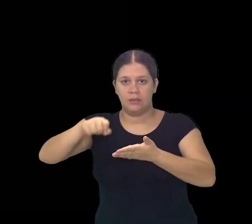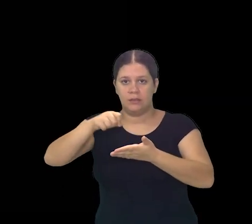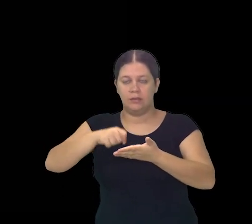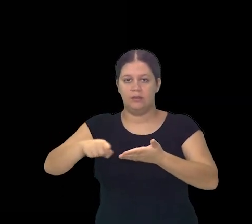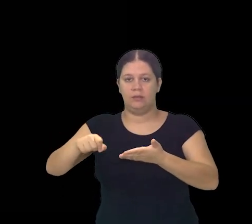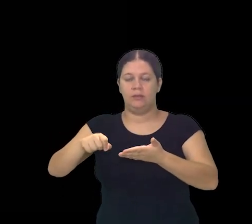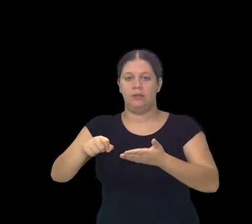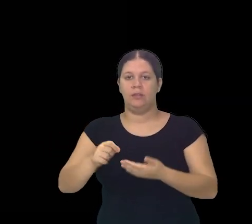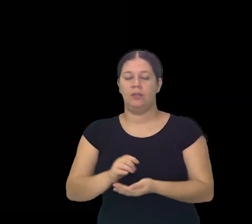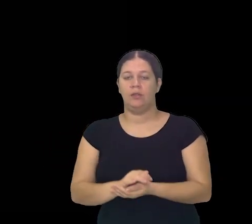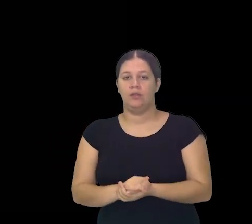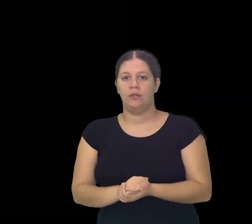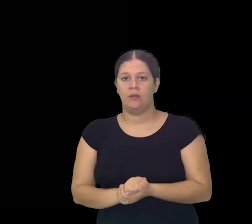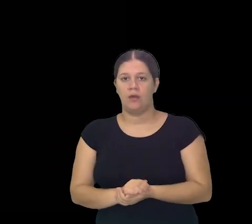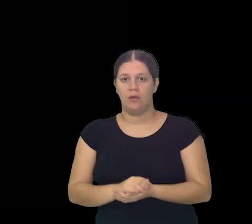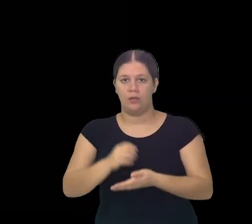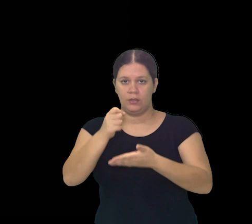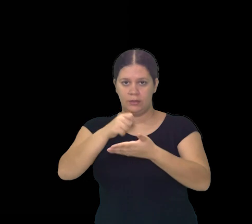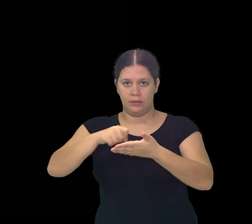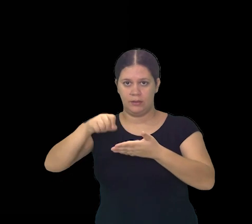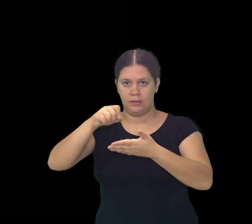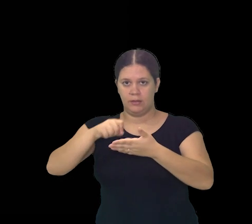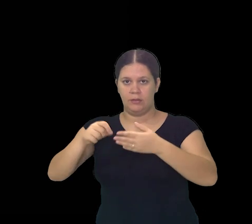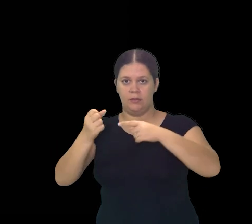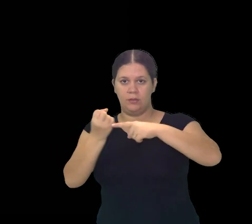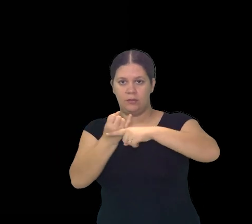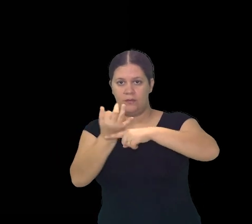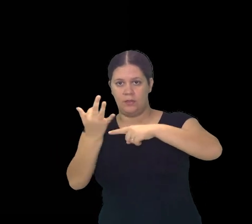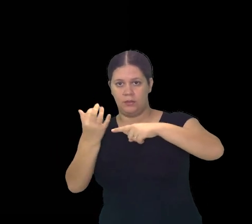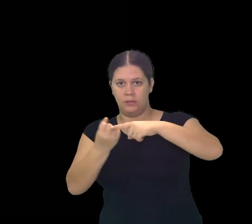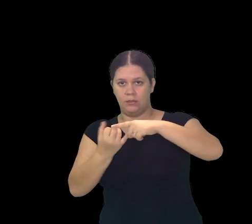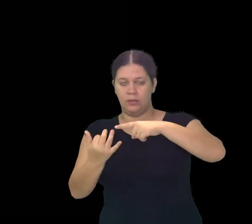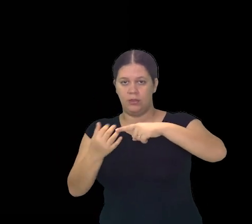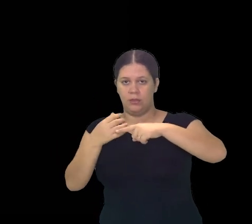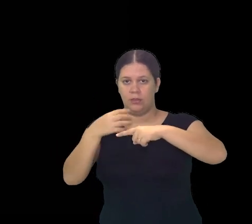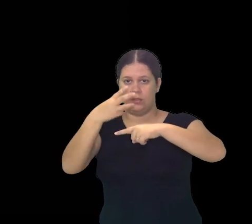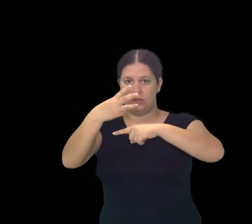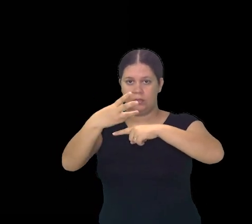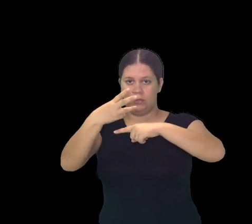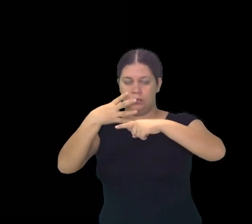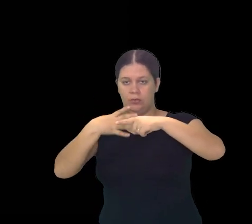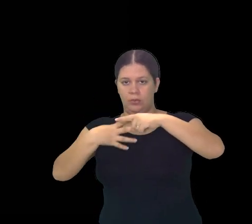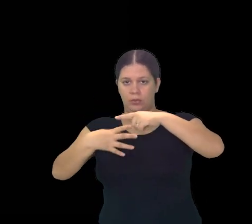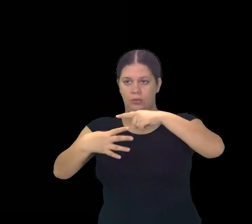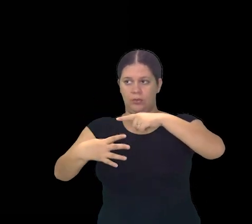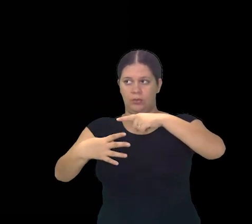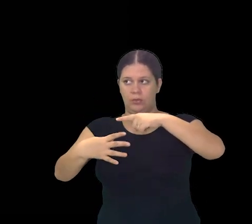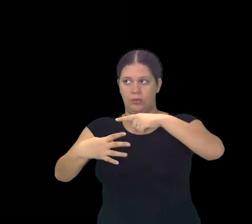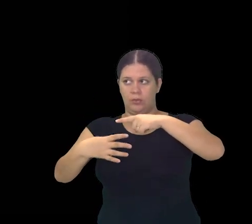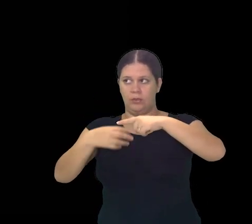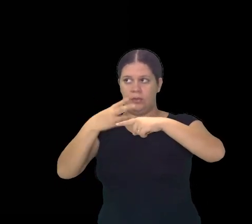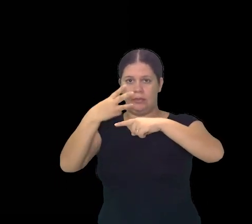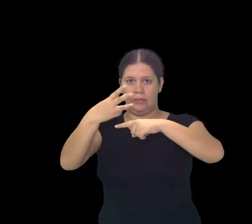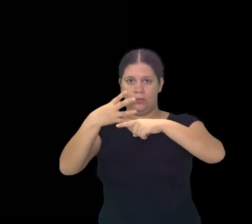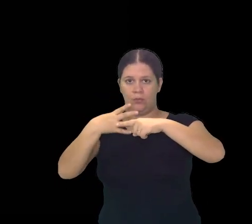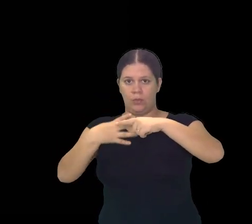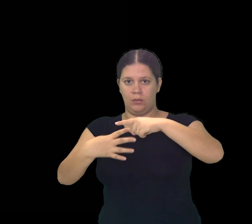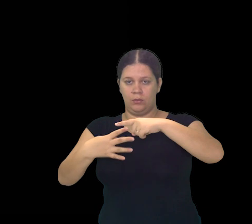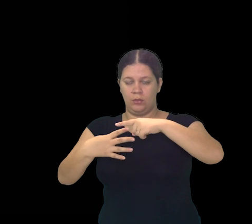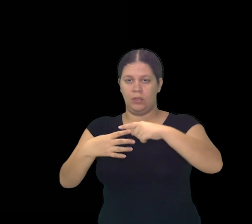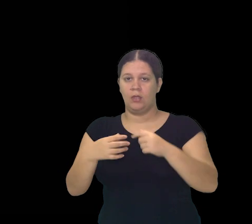fique legal e grande. Então, deixa eu escrever a fração. Temos 3 sobre 4, 3